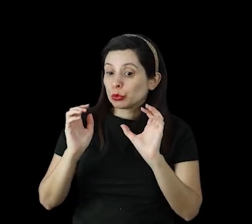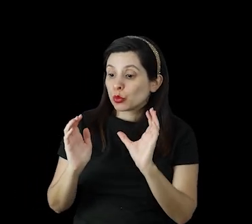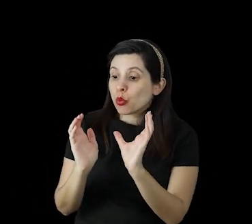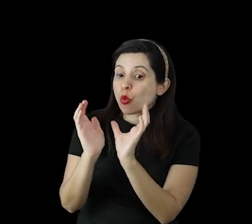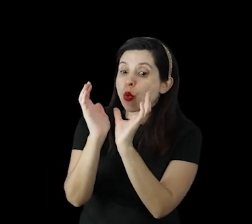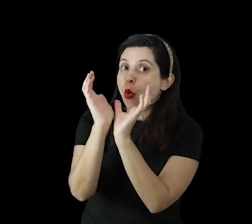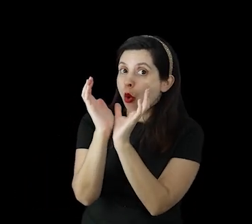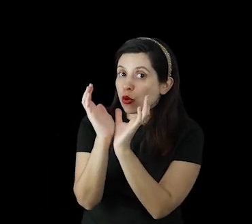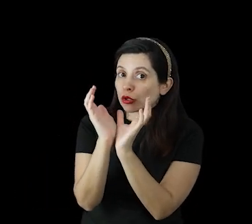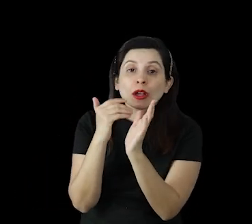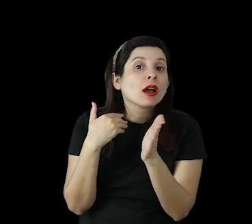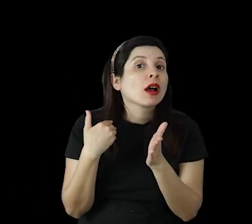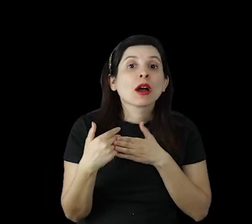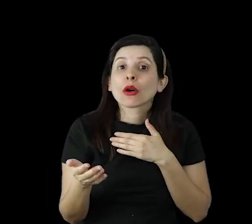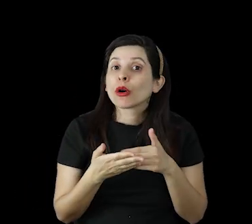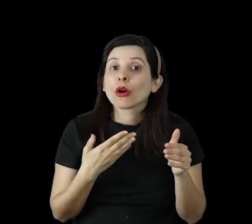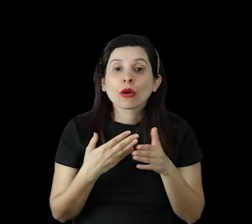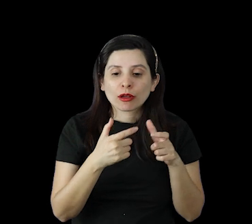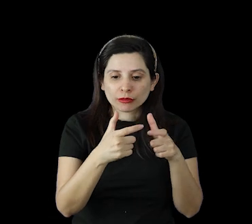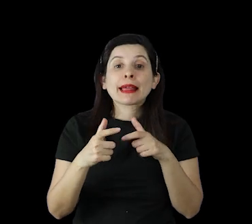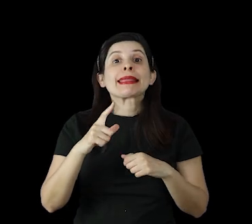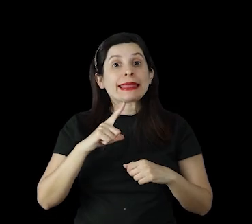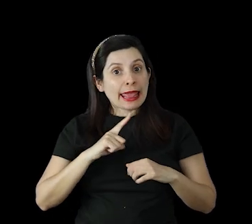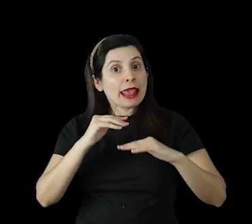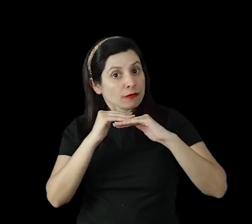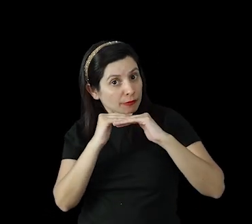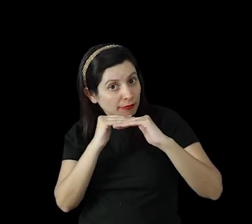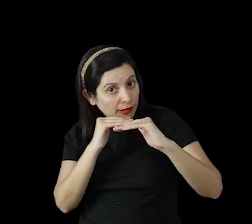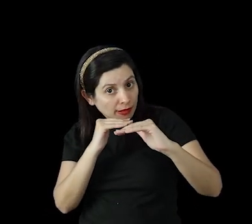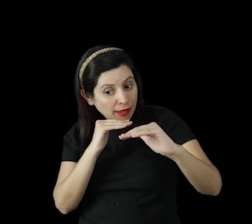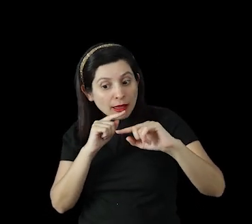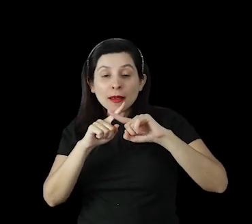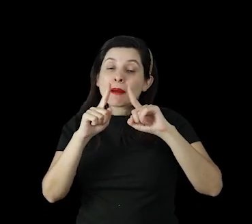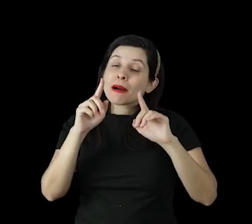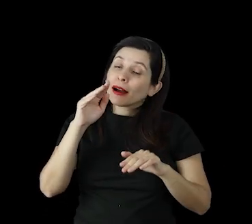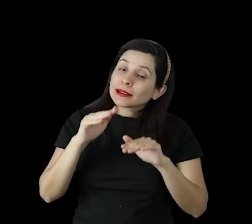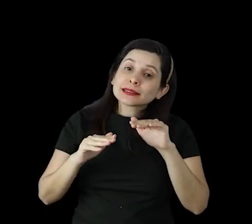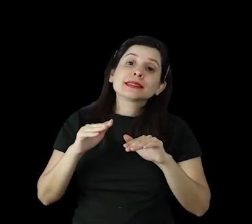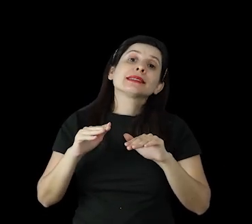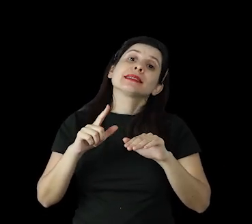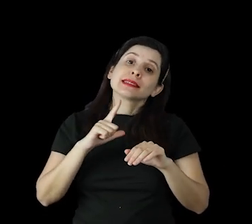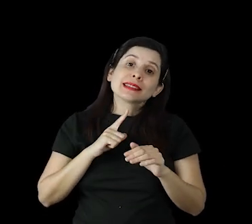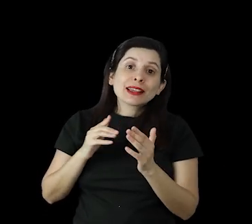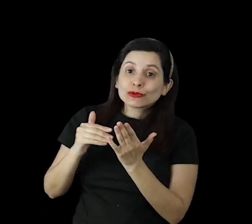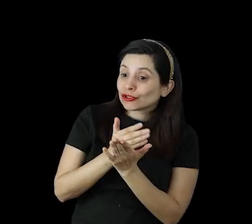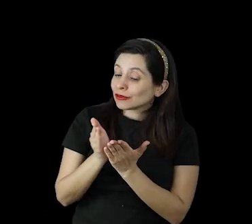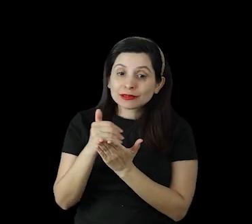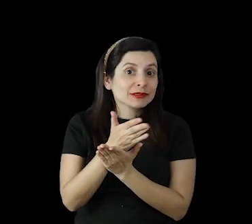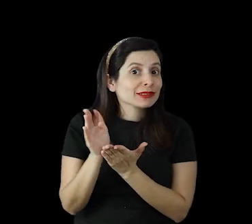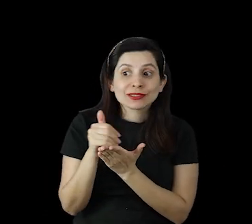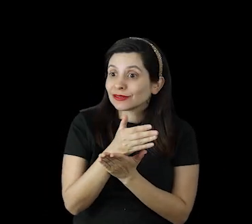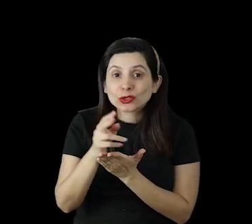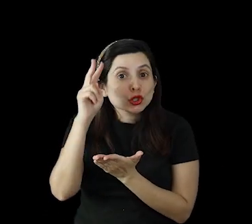né, ou de qualquer lugar, assim, tem um padrão, mas às vezes tem o desvio, de histórias que chegam